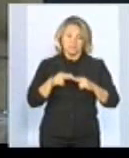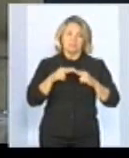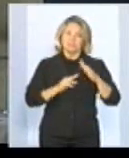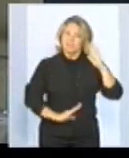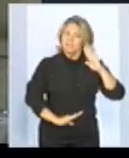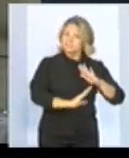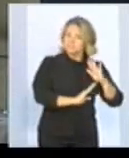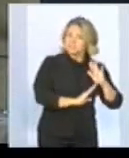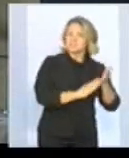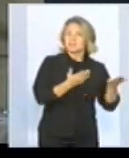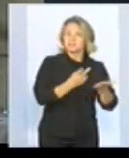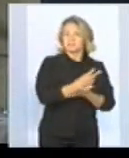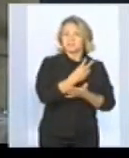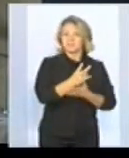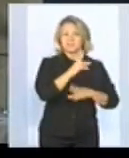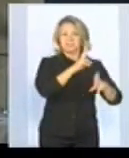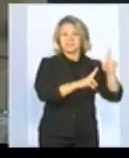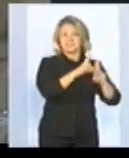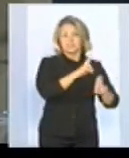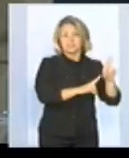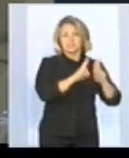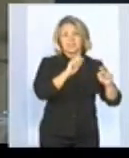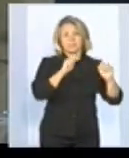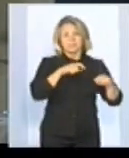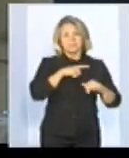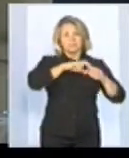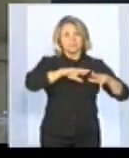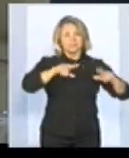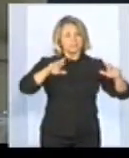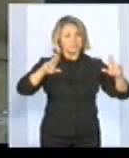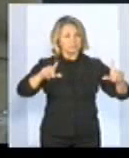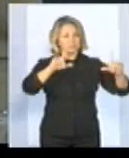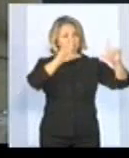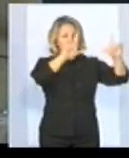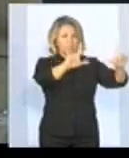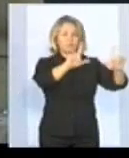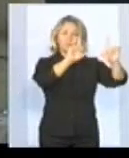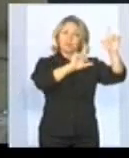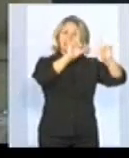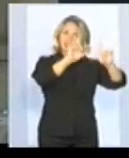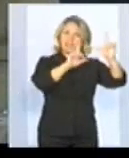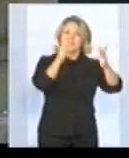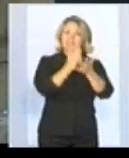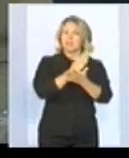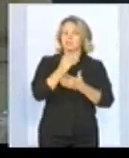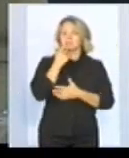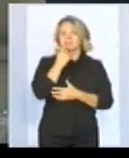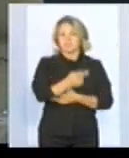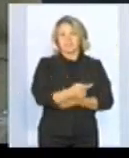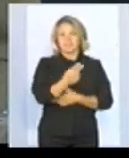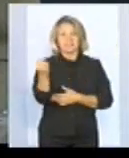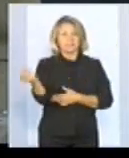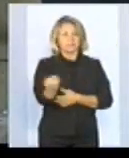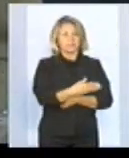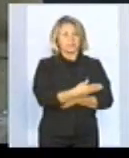restrição à integração vertical, à participação cruzada, em certa medida proíbe esse cenário. Esse cenário que alguns consideram, inclusive, ajudou a estimular o